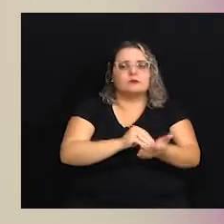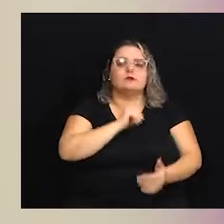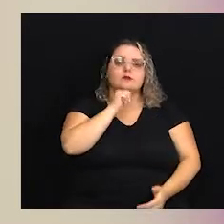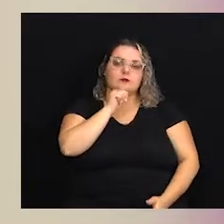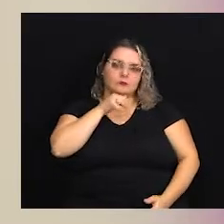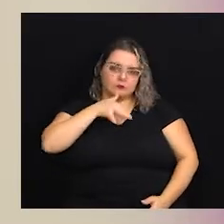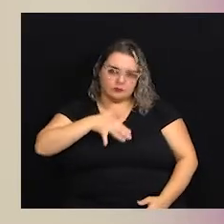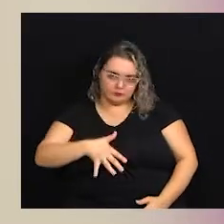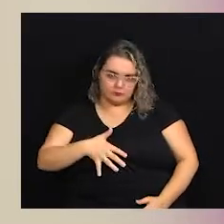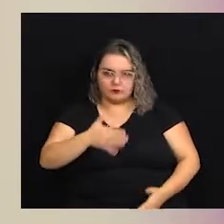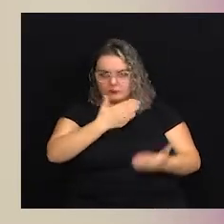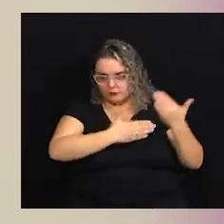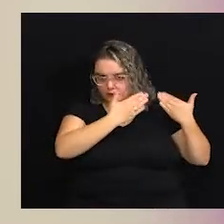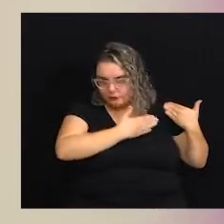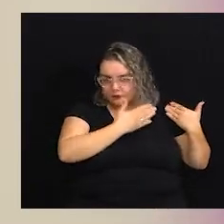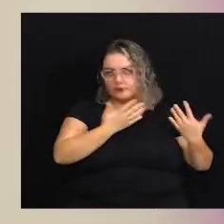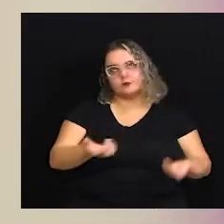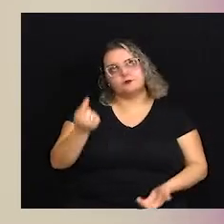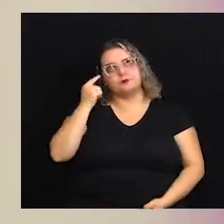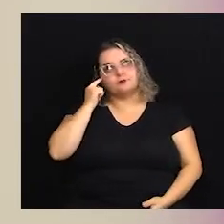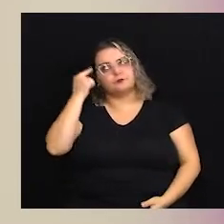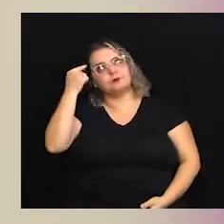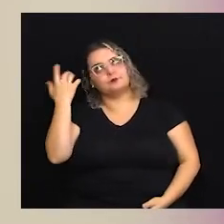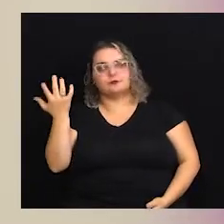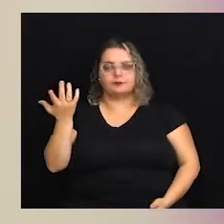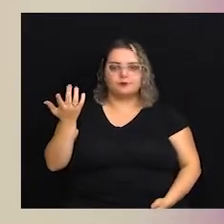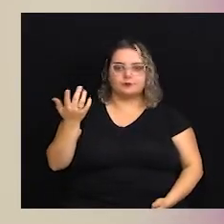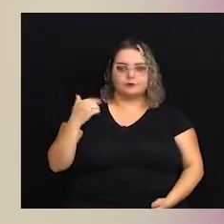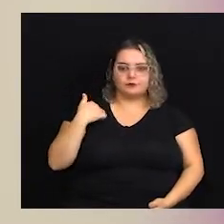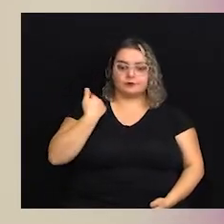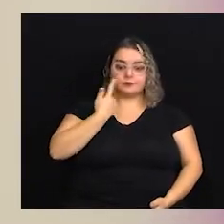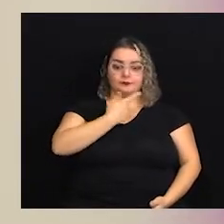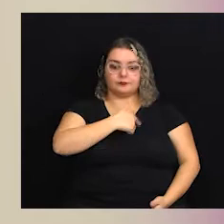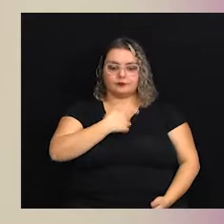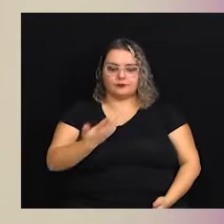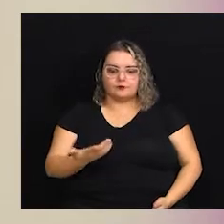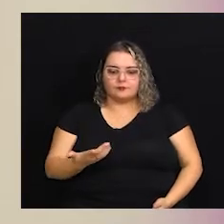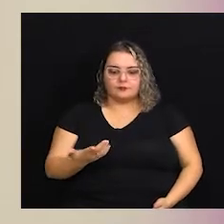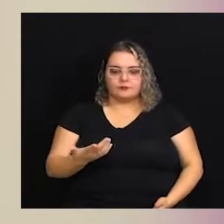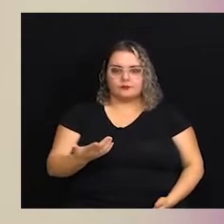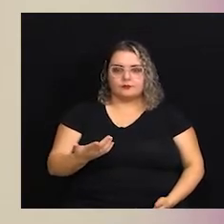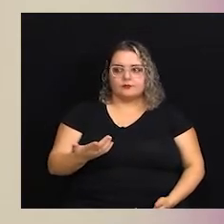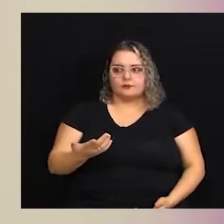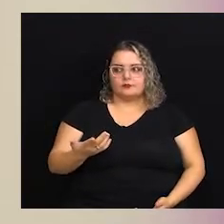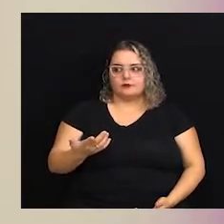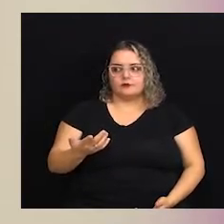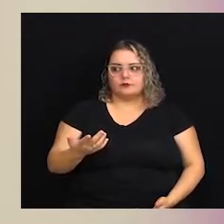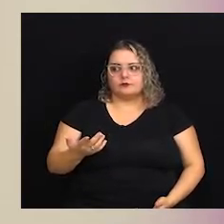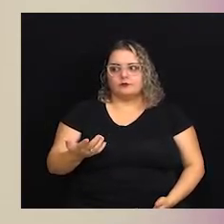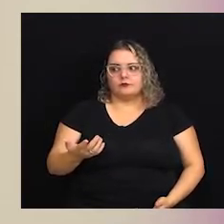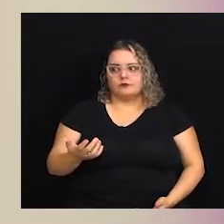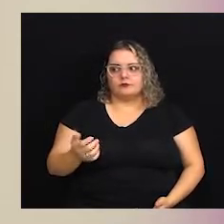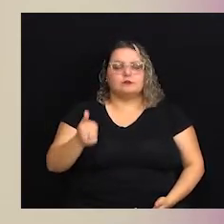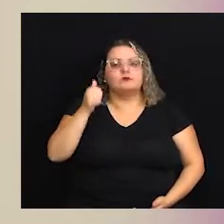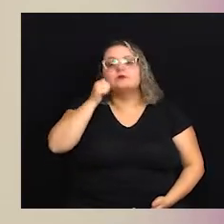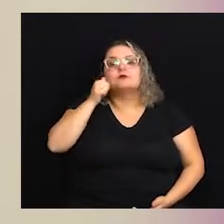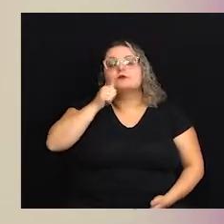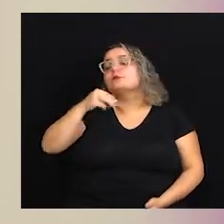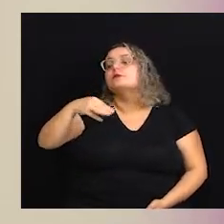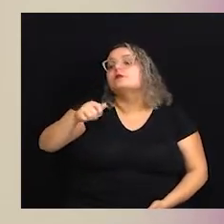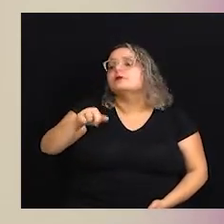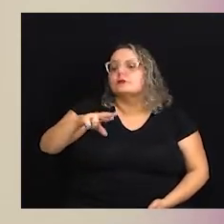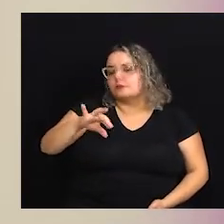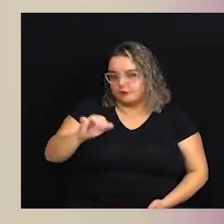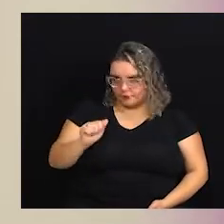seja, vamos imaginar que a, a nossa audiência teve a Maria que está nos assistindo. A